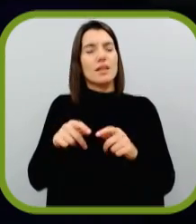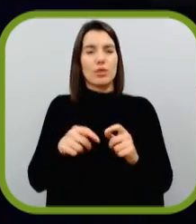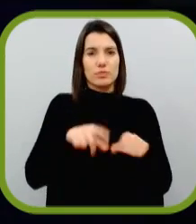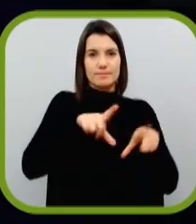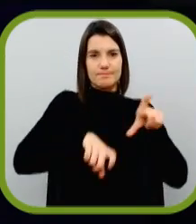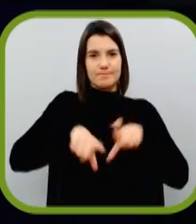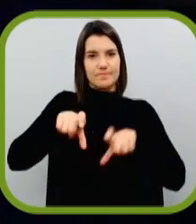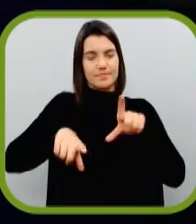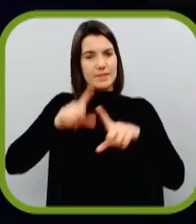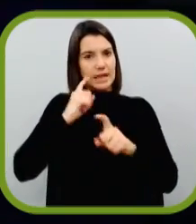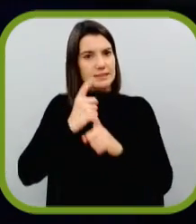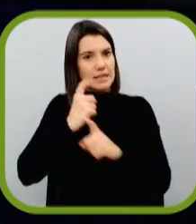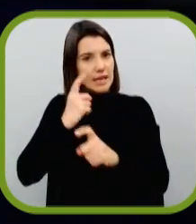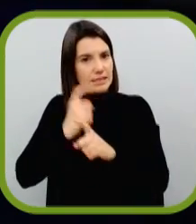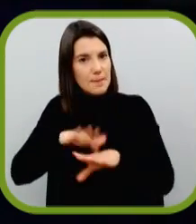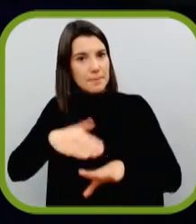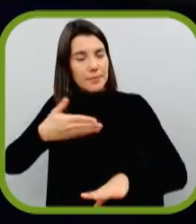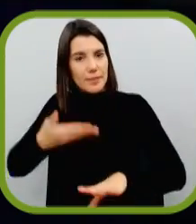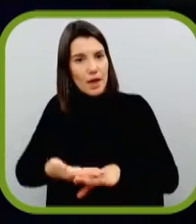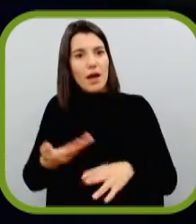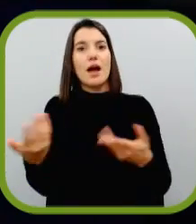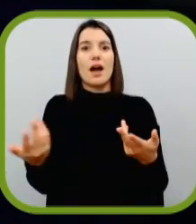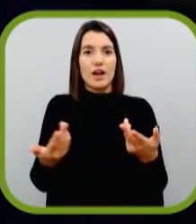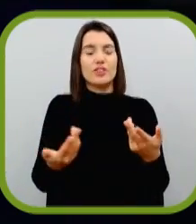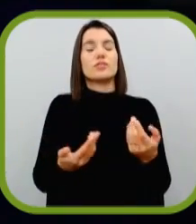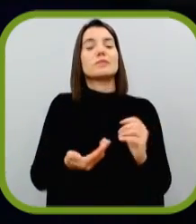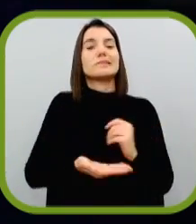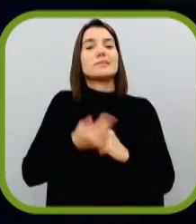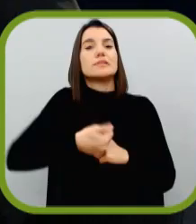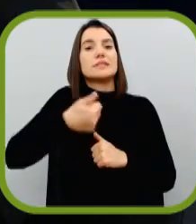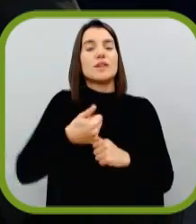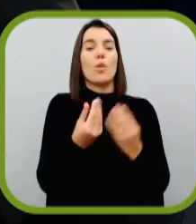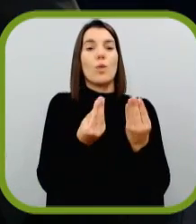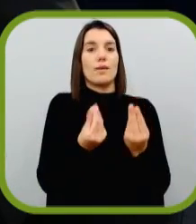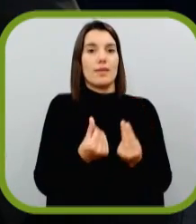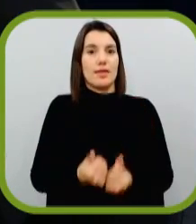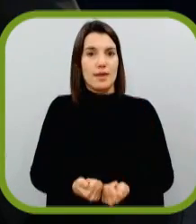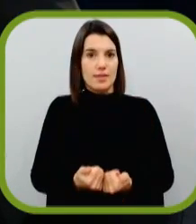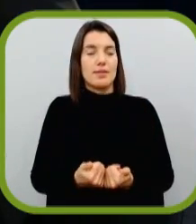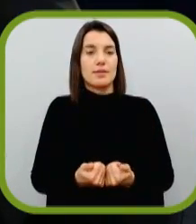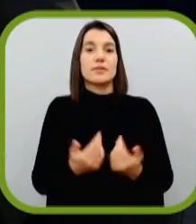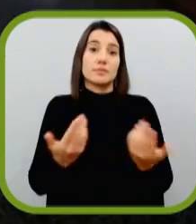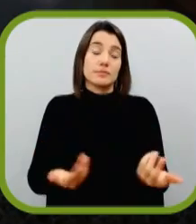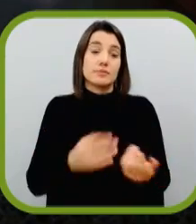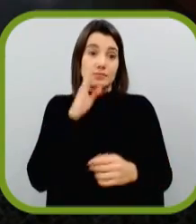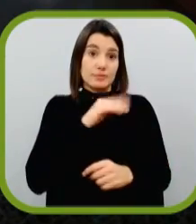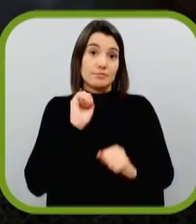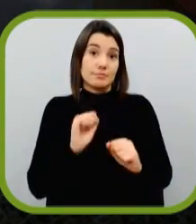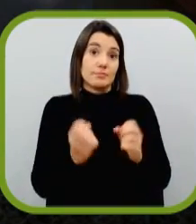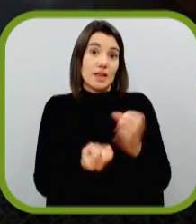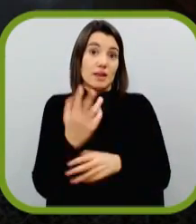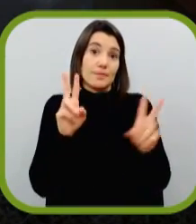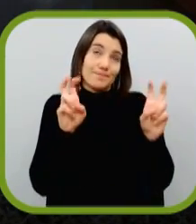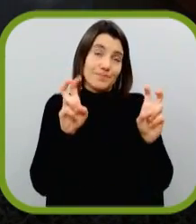suas métricas, passando cada vez mais para a aferição de métricas qualitativas e, portanto, quando se fazem